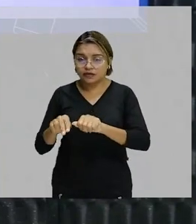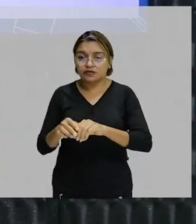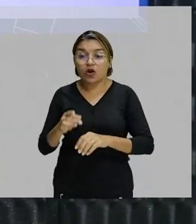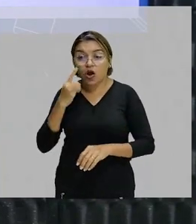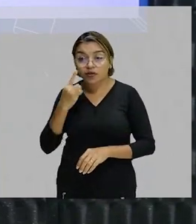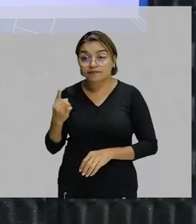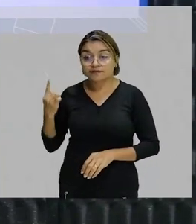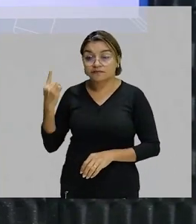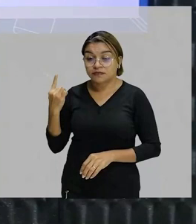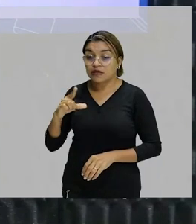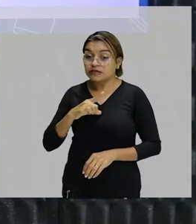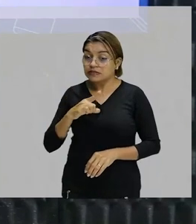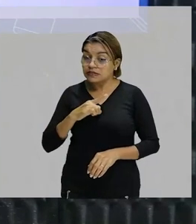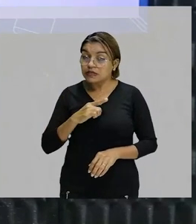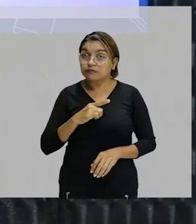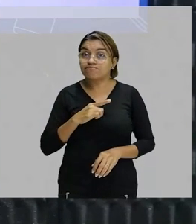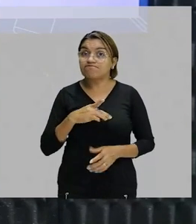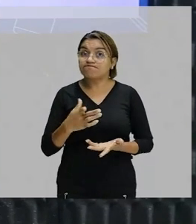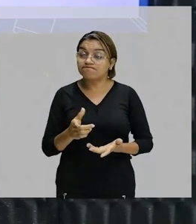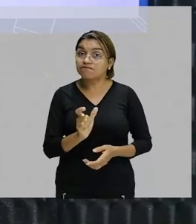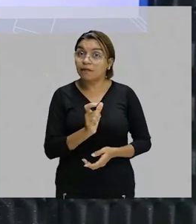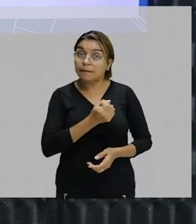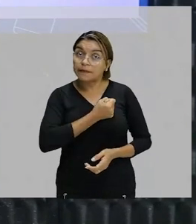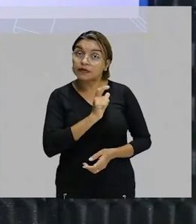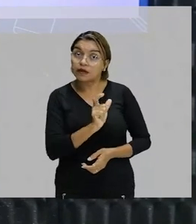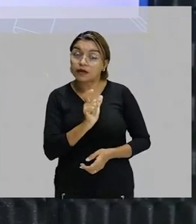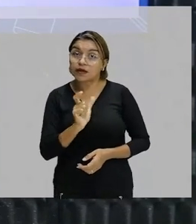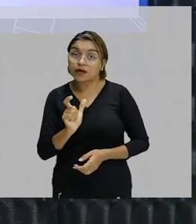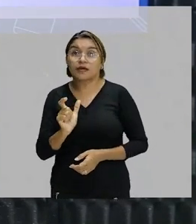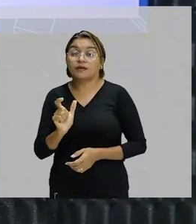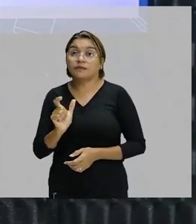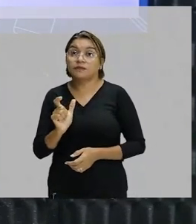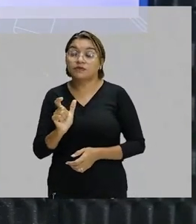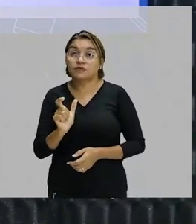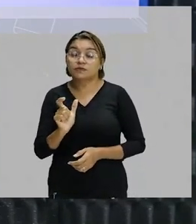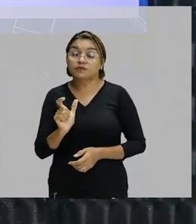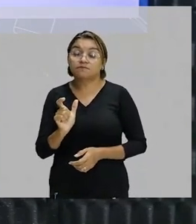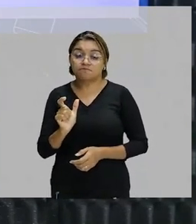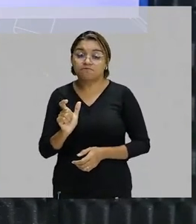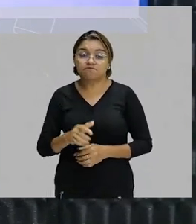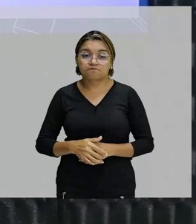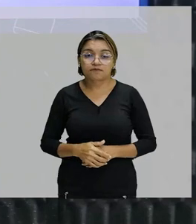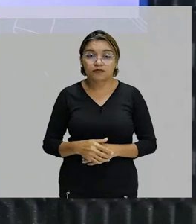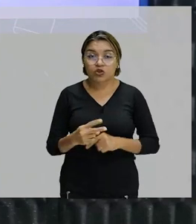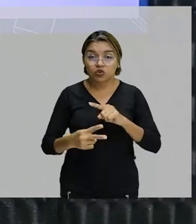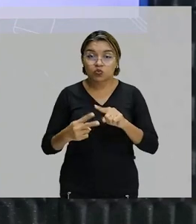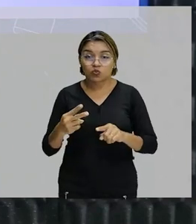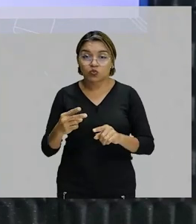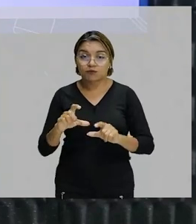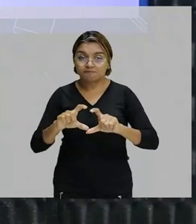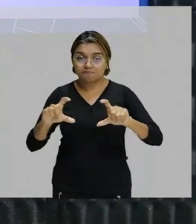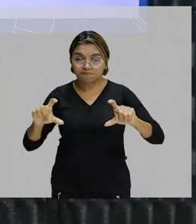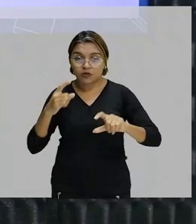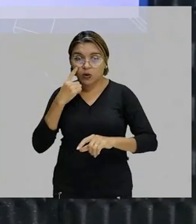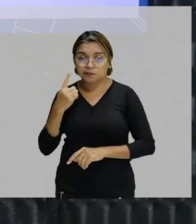aqui distantes Tá eu vou primeiro te mostrar duas formas que eu posso escrever essa soma tá vamos lá olha só a